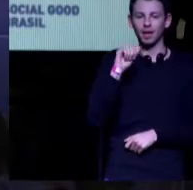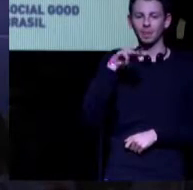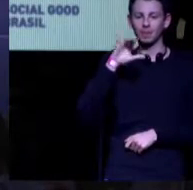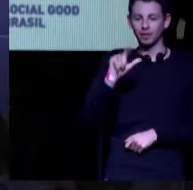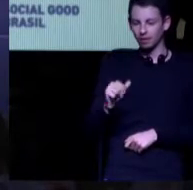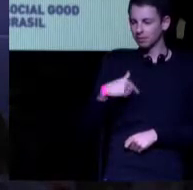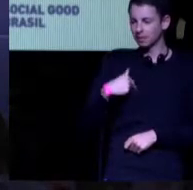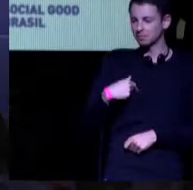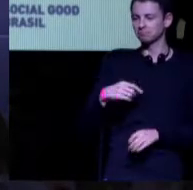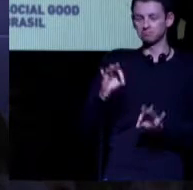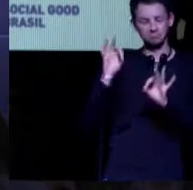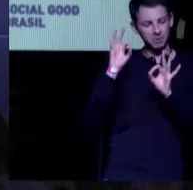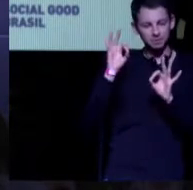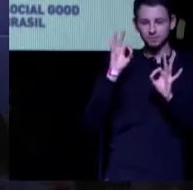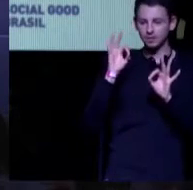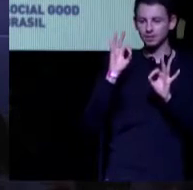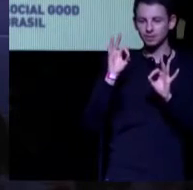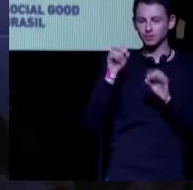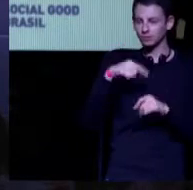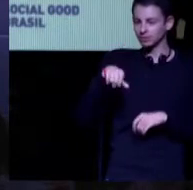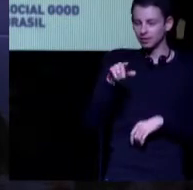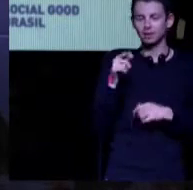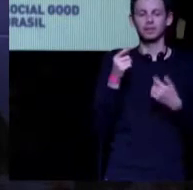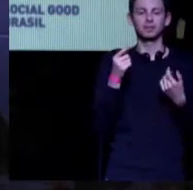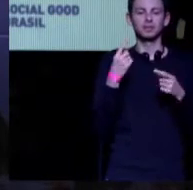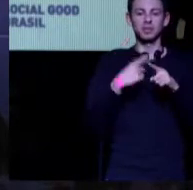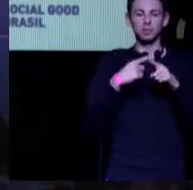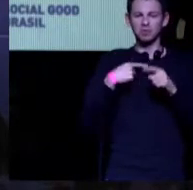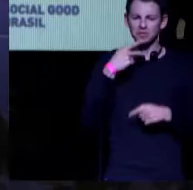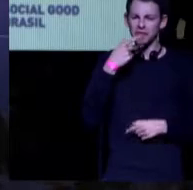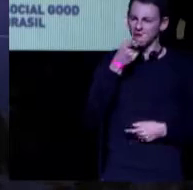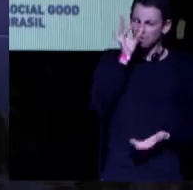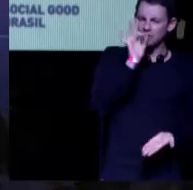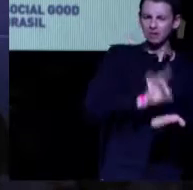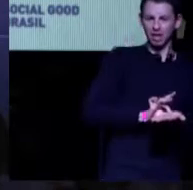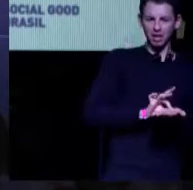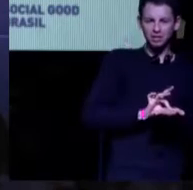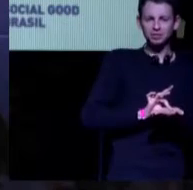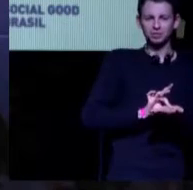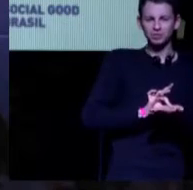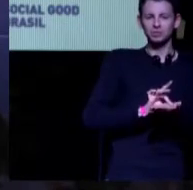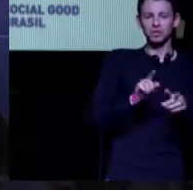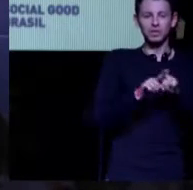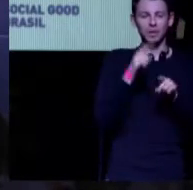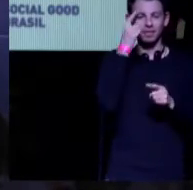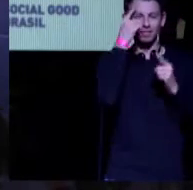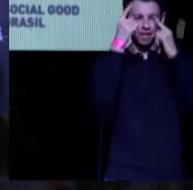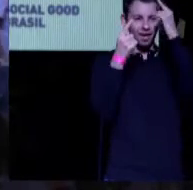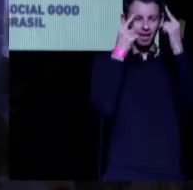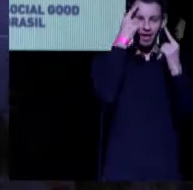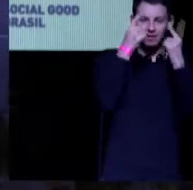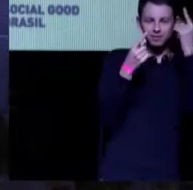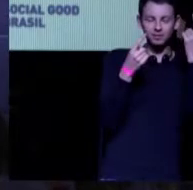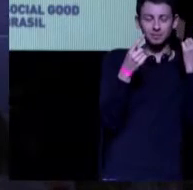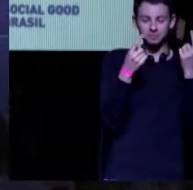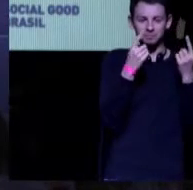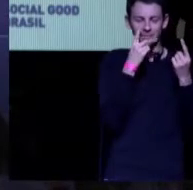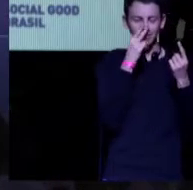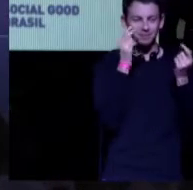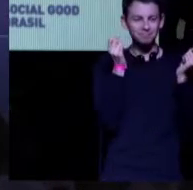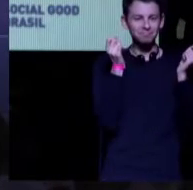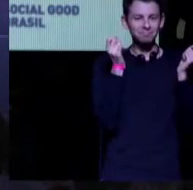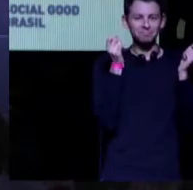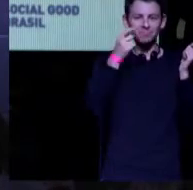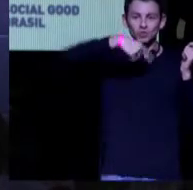arrasaram trazendo muita verdade e muitas idéias que servem para